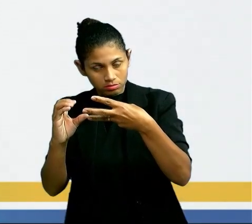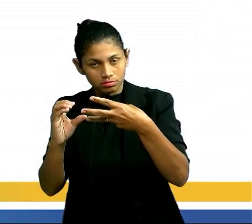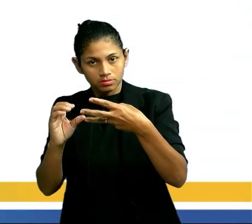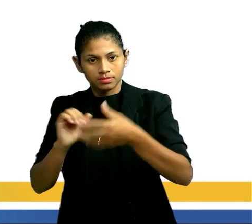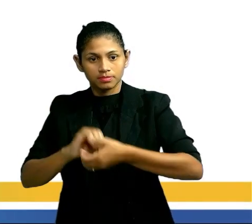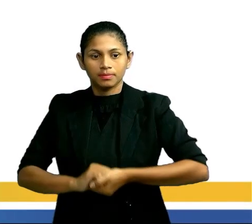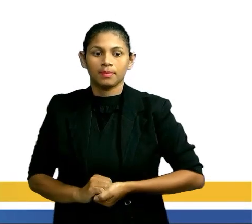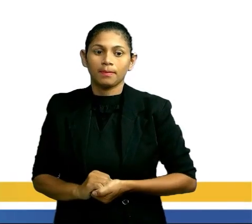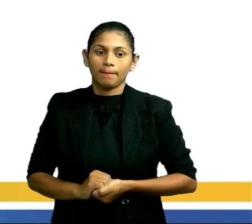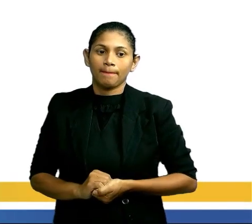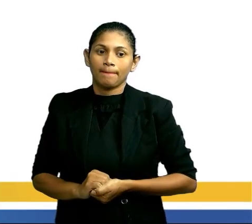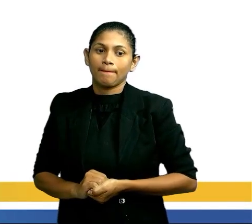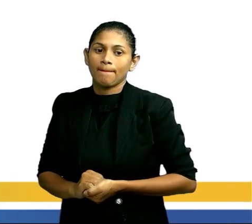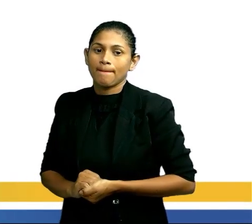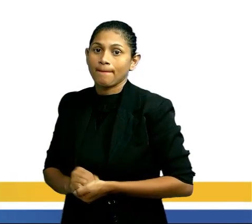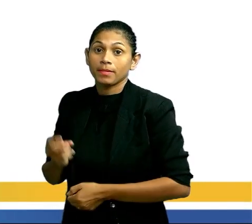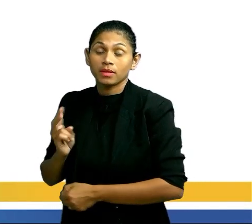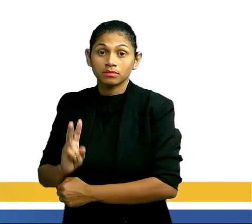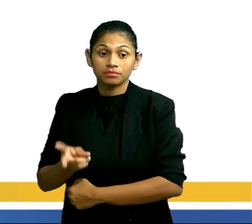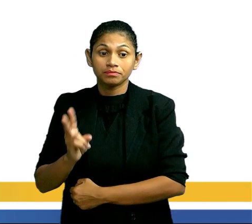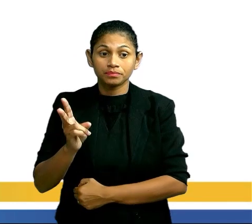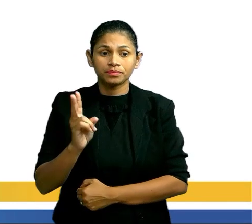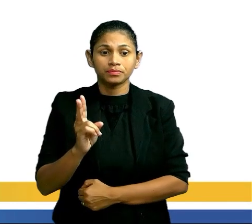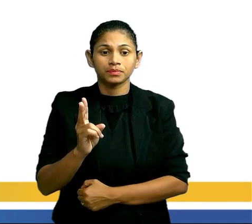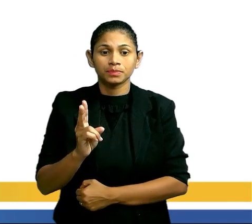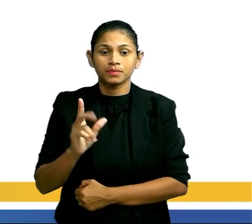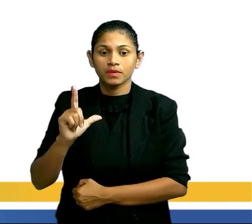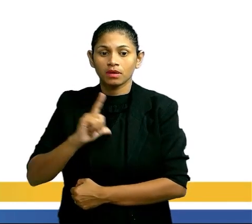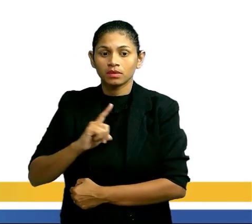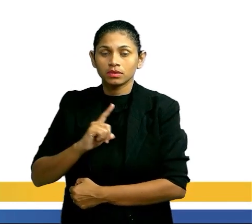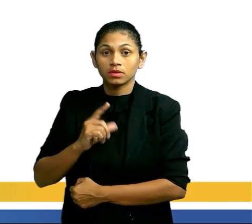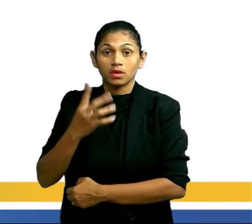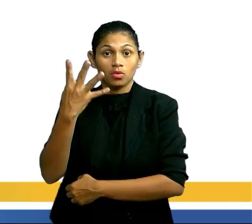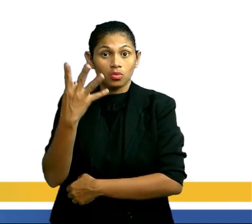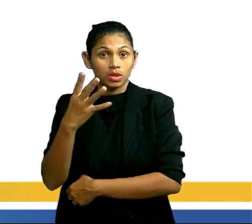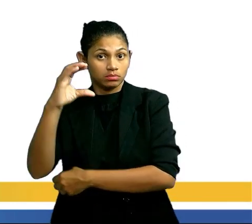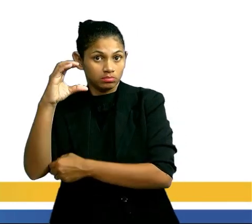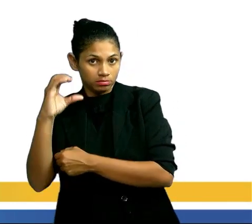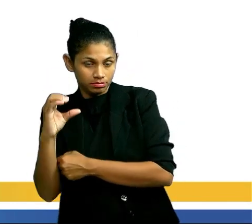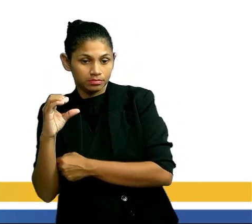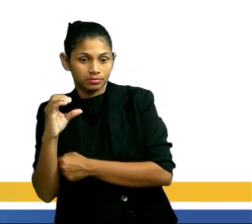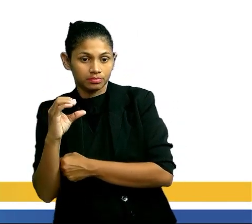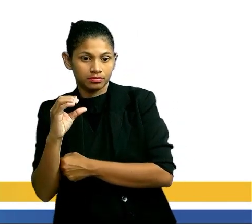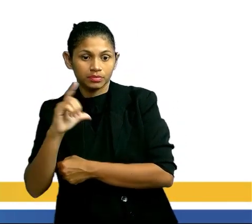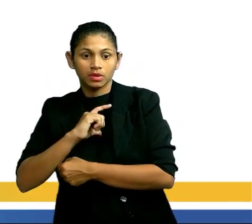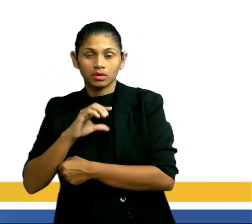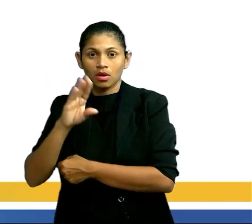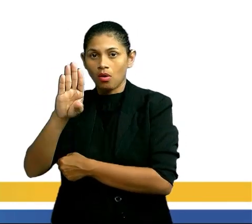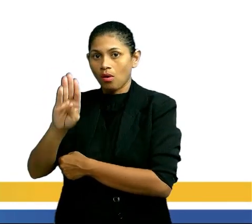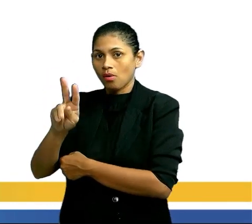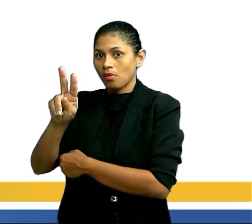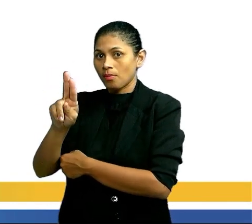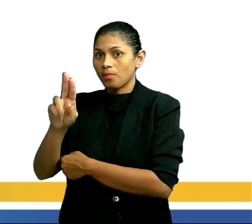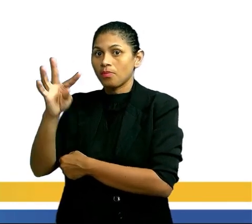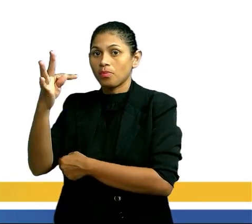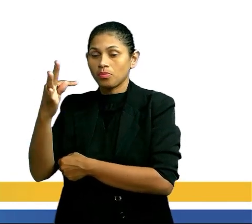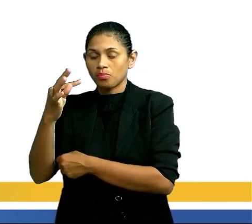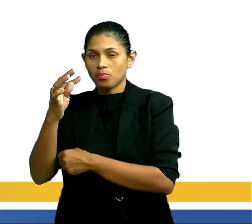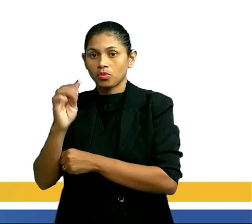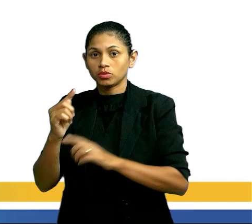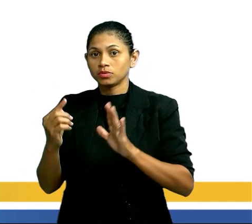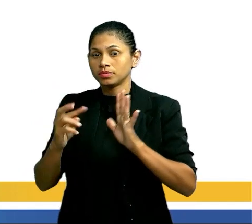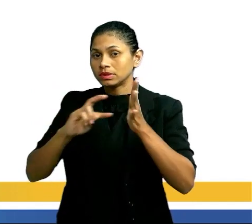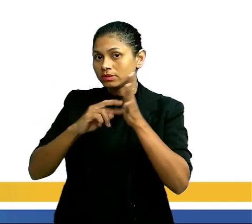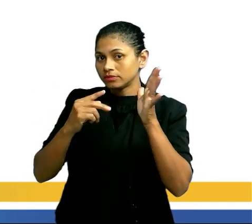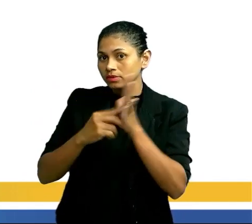acetona. Vamos seguir então. Nesse caso eu tenho 4 carbonos, então eu tenho but para indicar que são 4